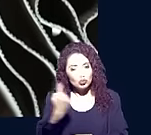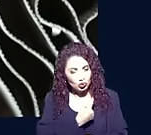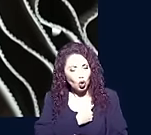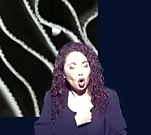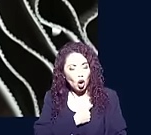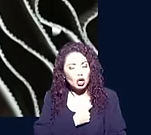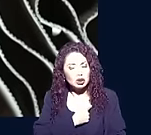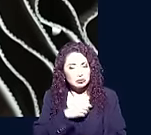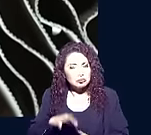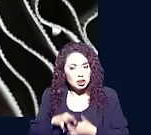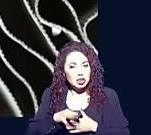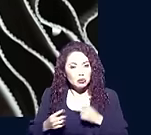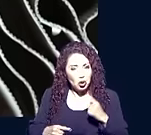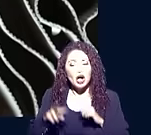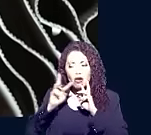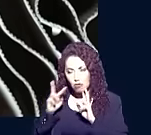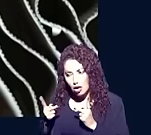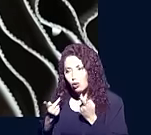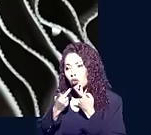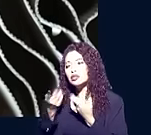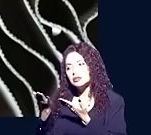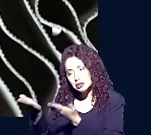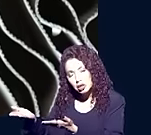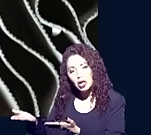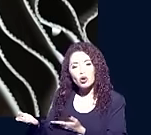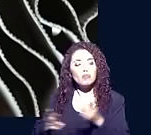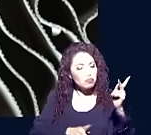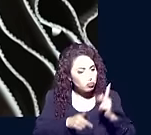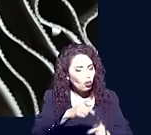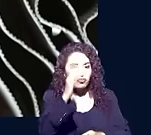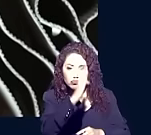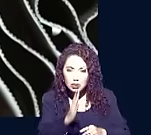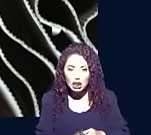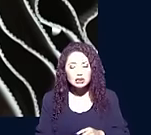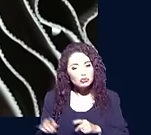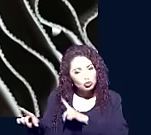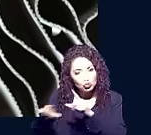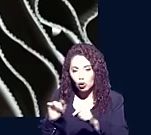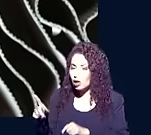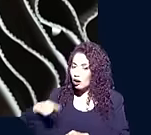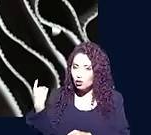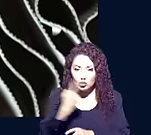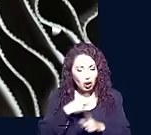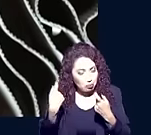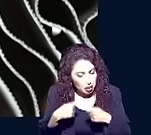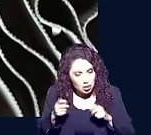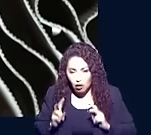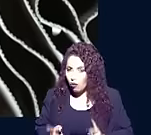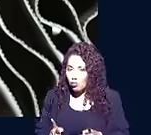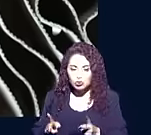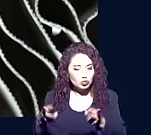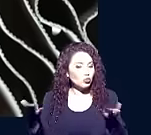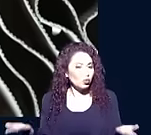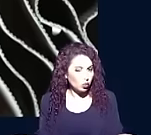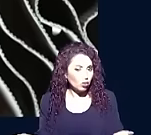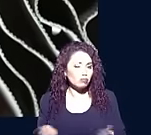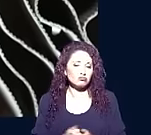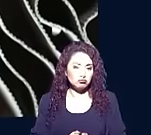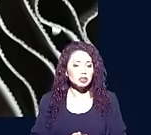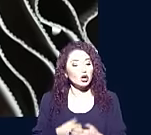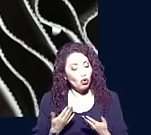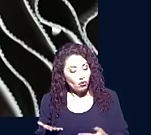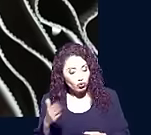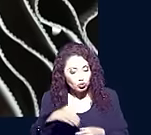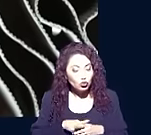dele reconheceu que o povo brasileiro tinha feito uma escolha e que nós temos que seguir em frente houve a eleição de presidente da Câmara